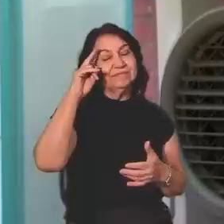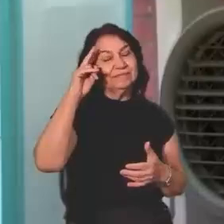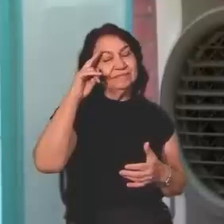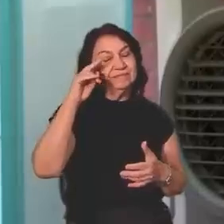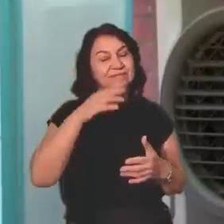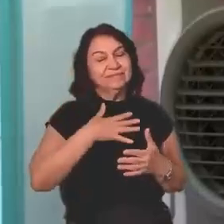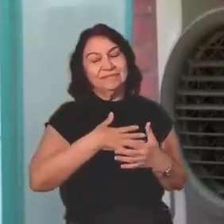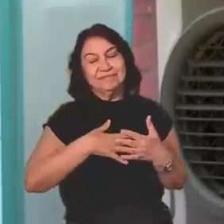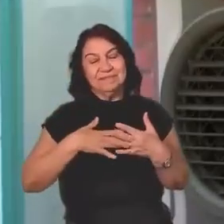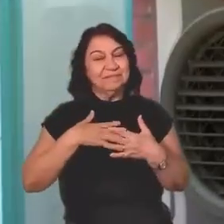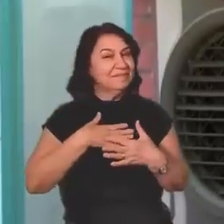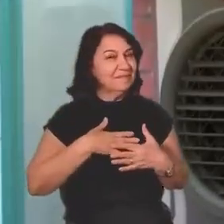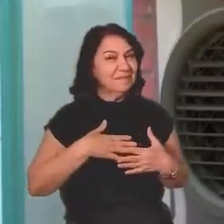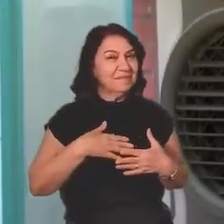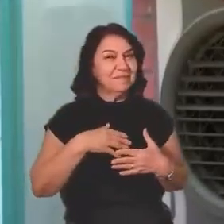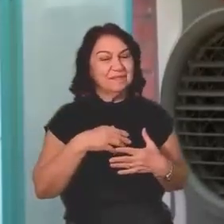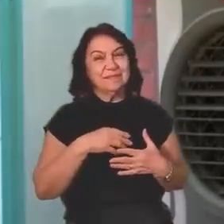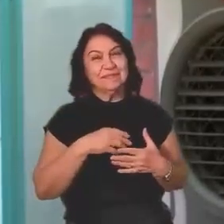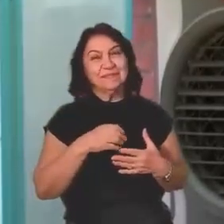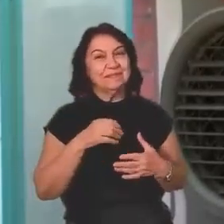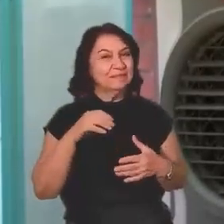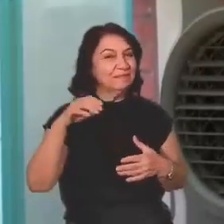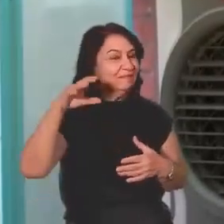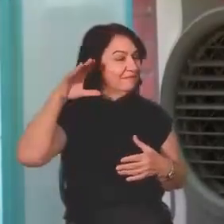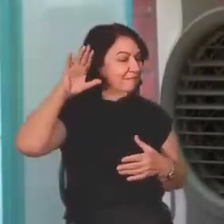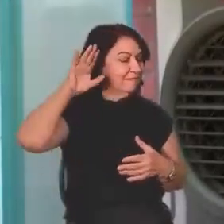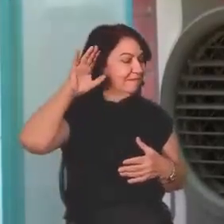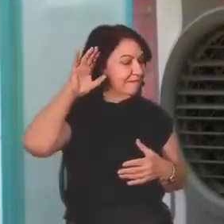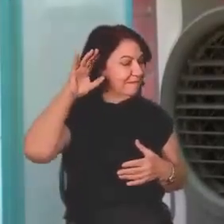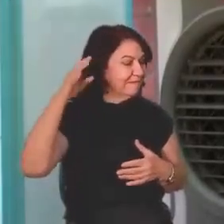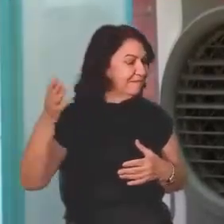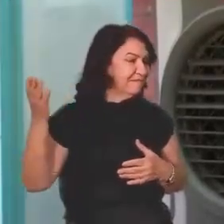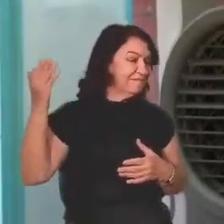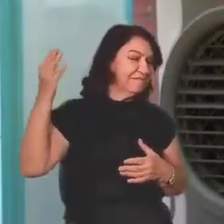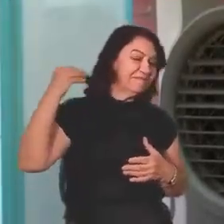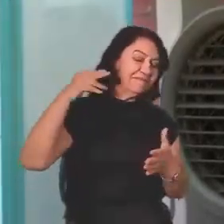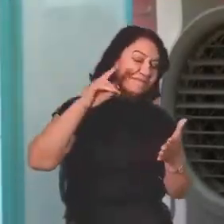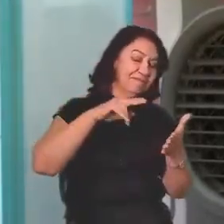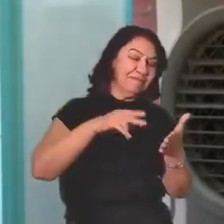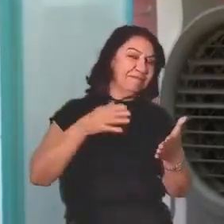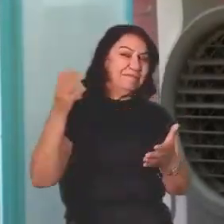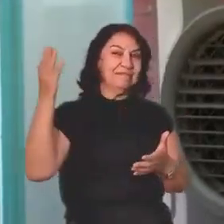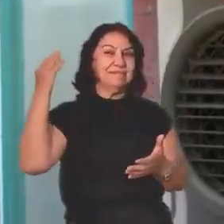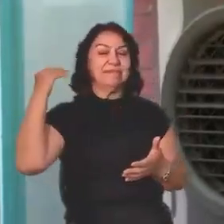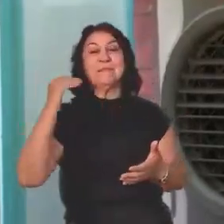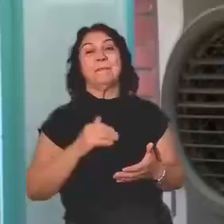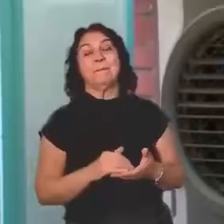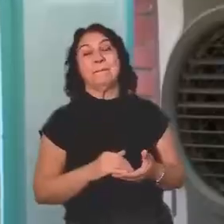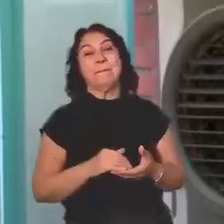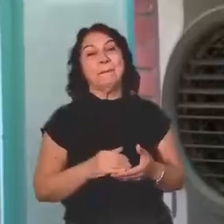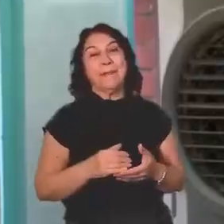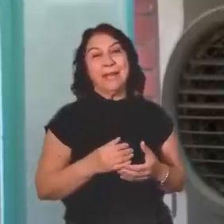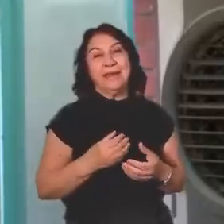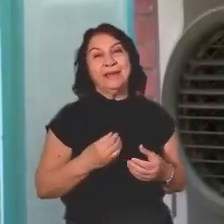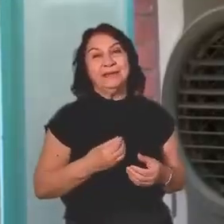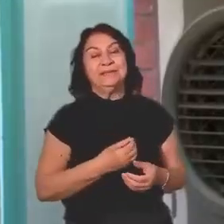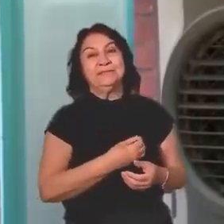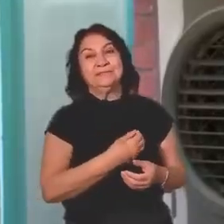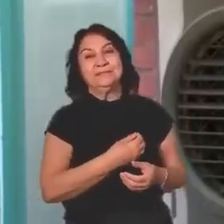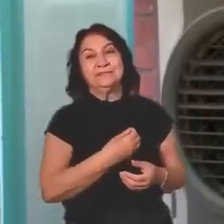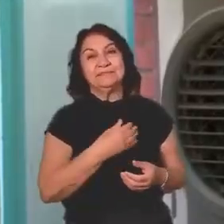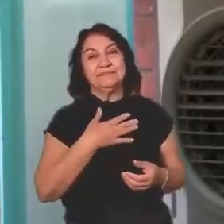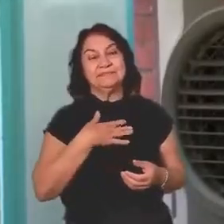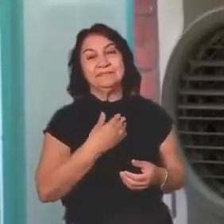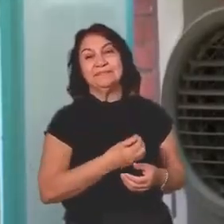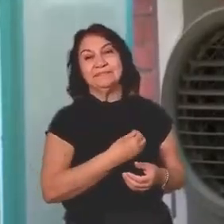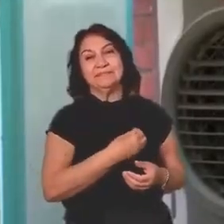ou lido, sabe? E isso contando com a experiência, né, com tudo que eu vivi, com a experiência